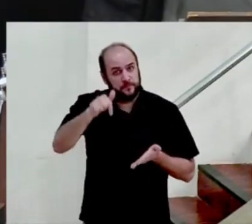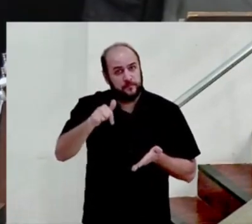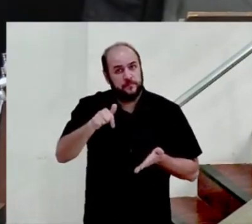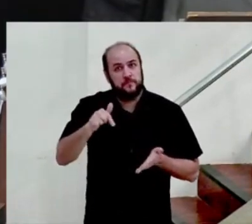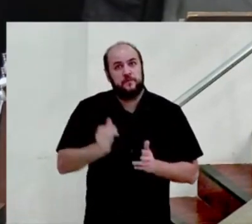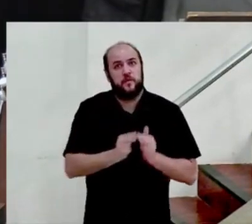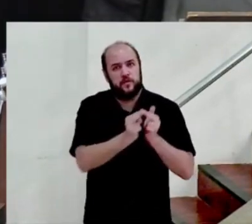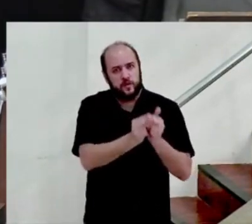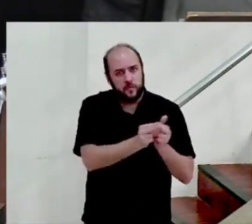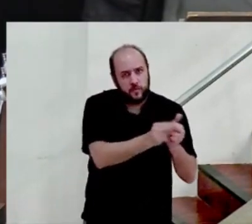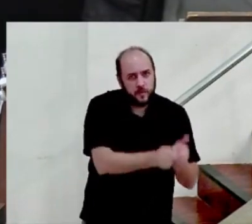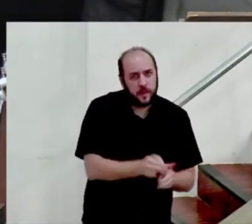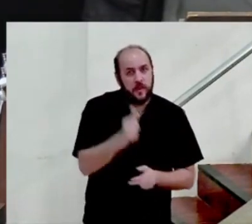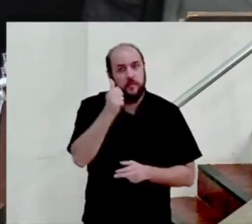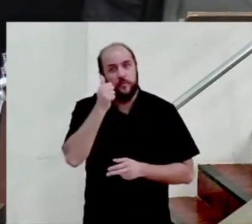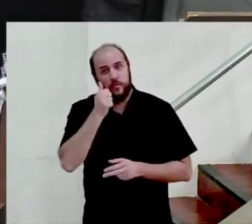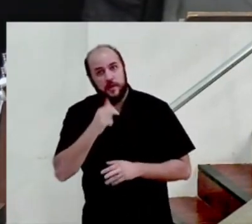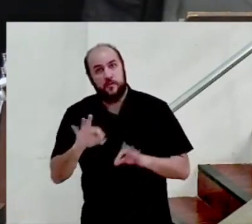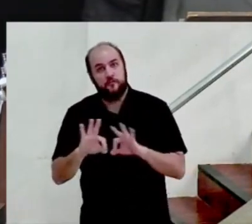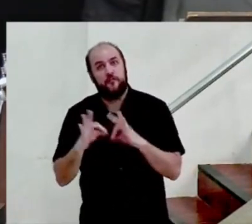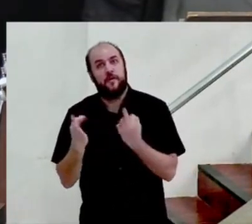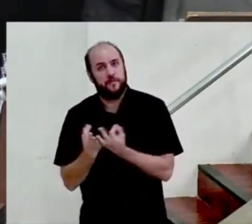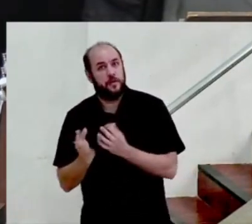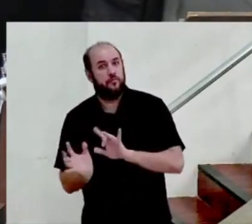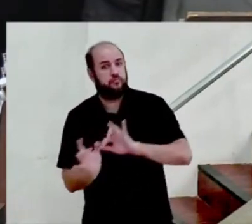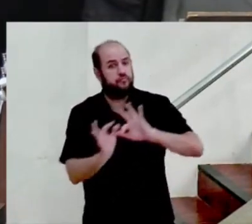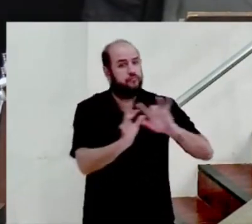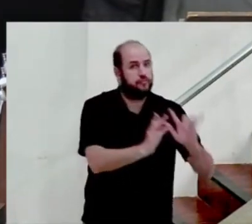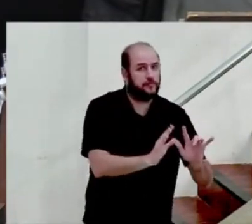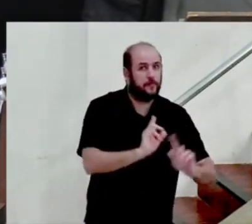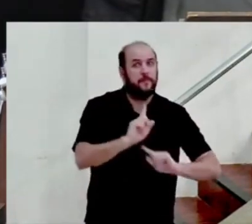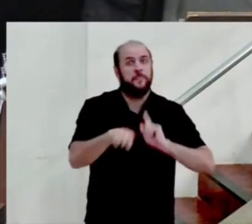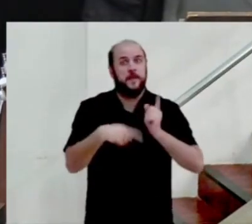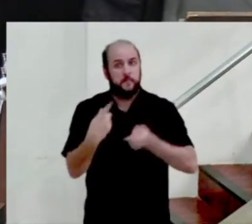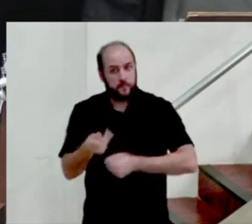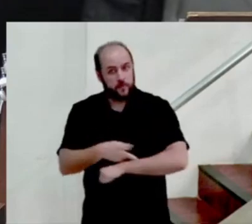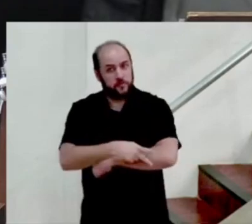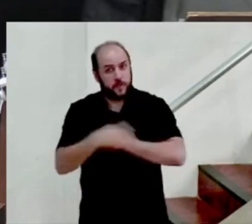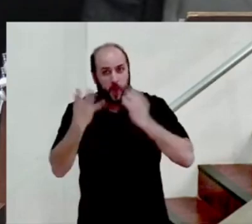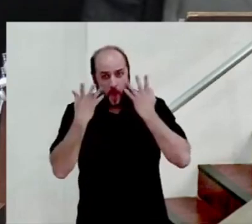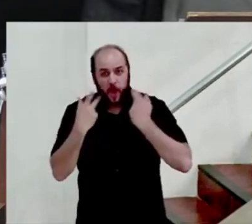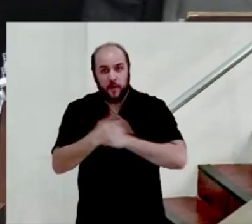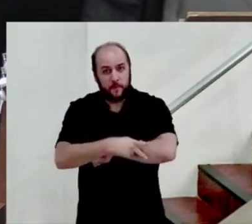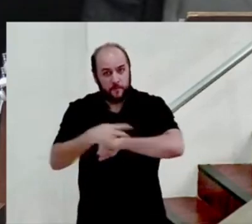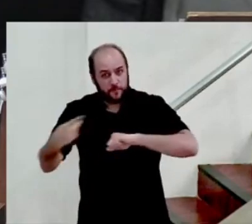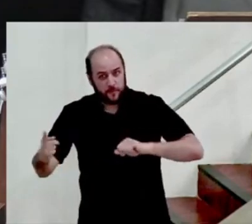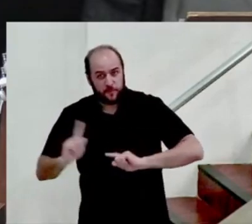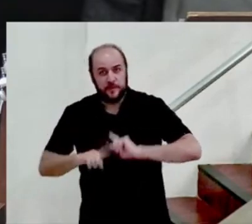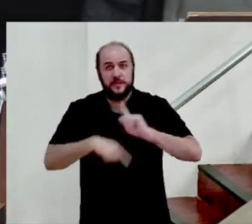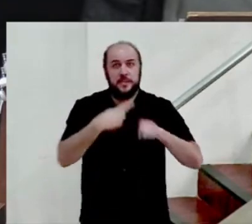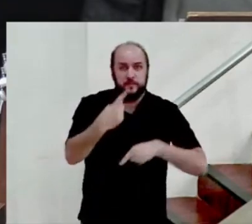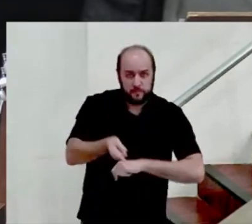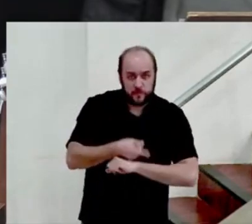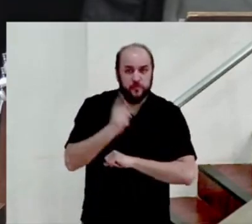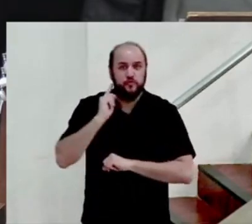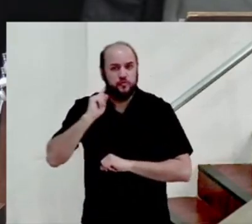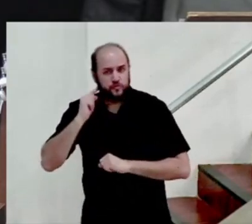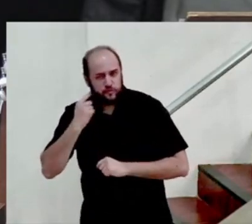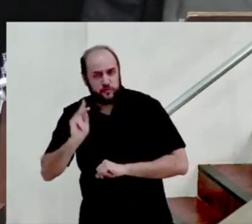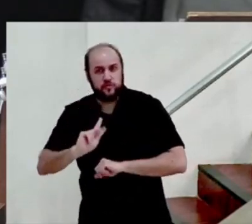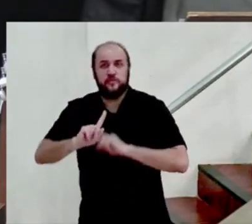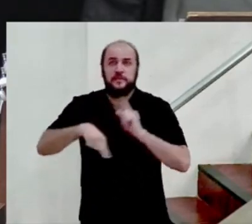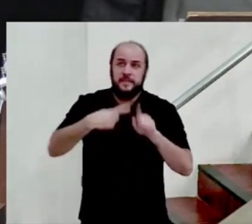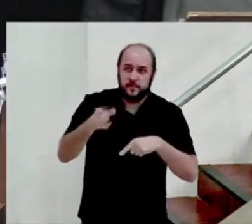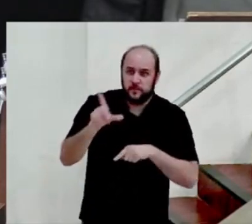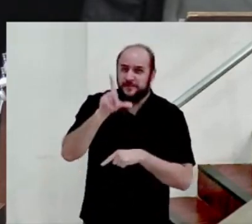e as mulheres de seus filhos entram. Depois os animais limpos, depois os animais imundos, depois as aves, os répteis sobre a